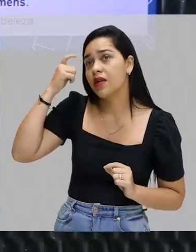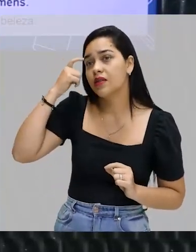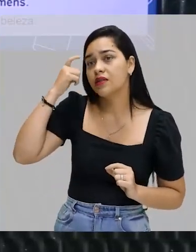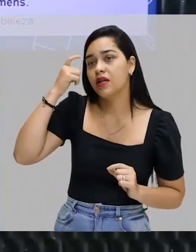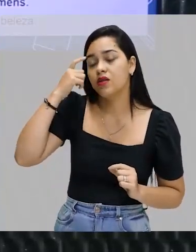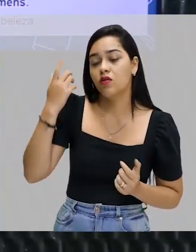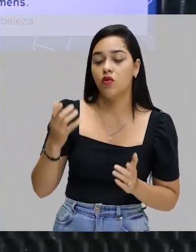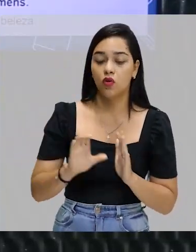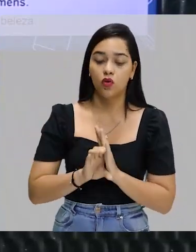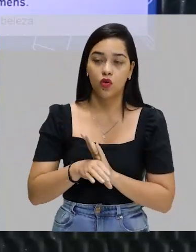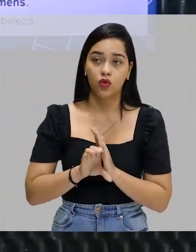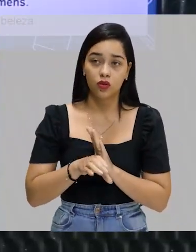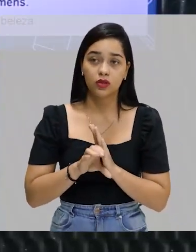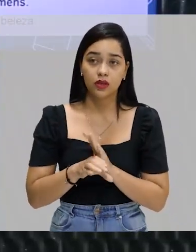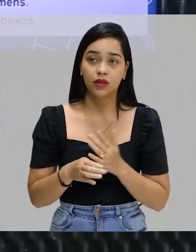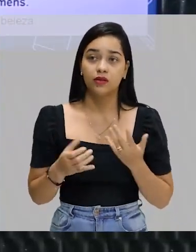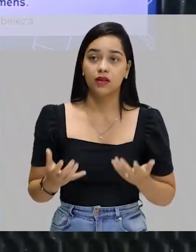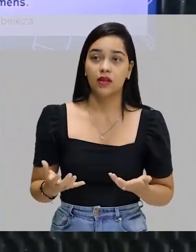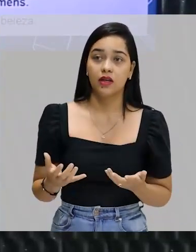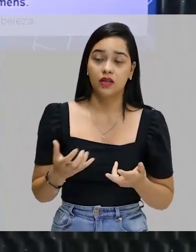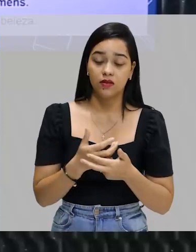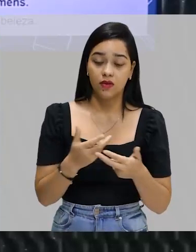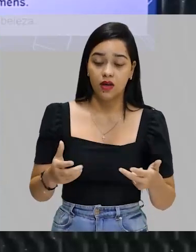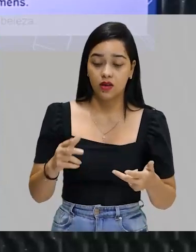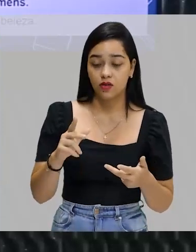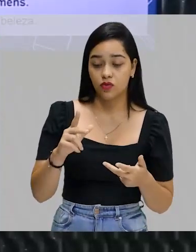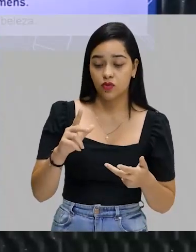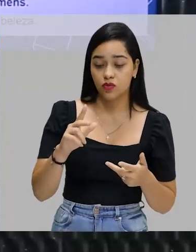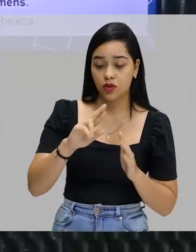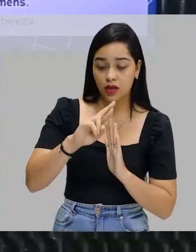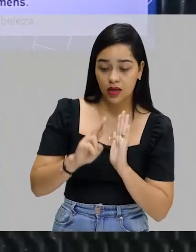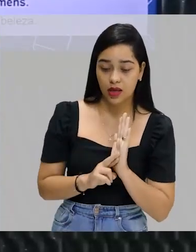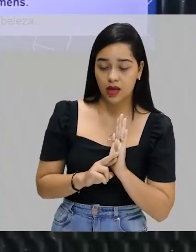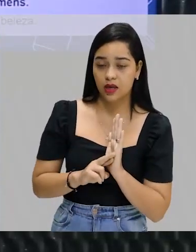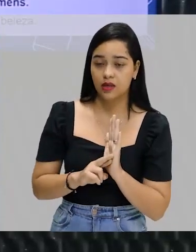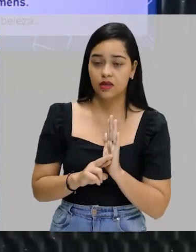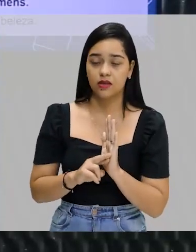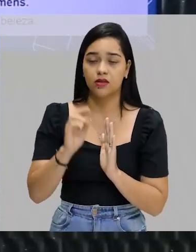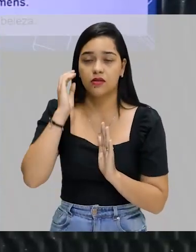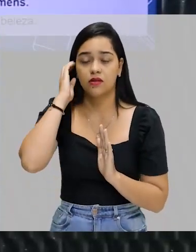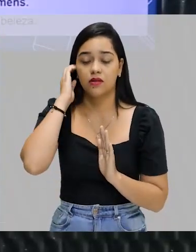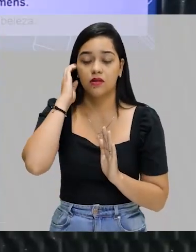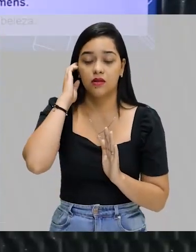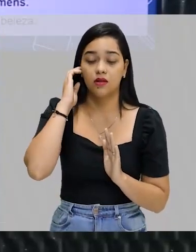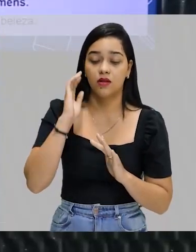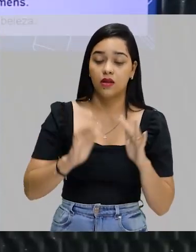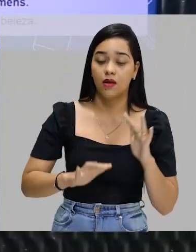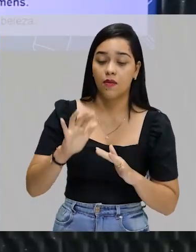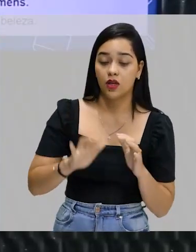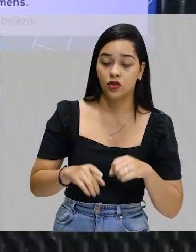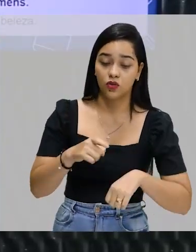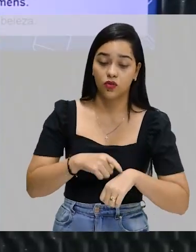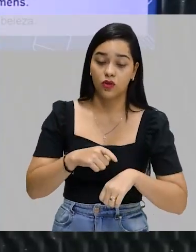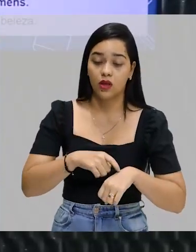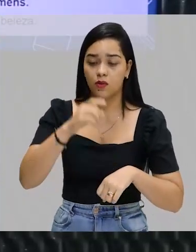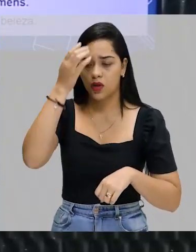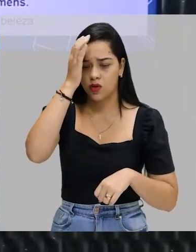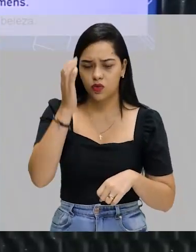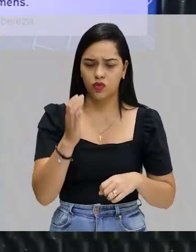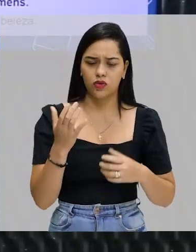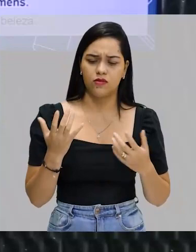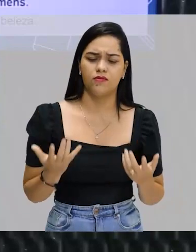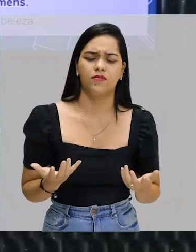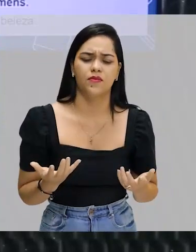cada conceito de padrões e épocas diferentes. A feiura é relativa e depende do tempo e das culturas. Espera aí,